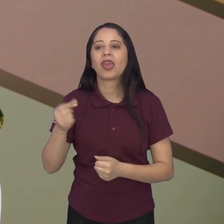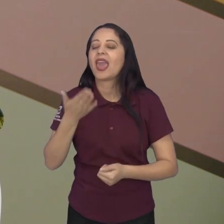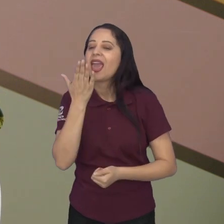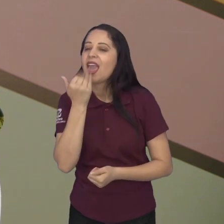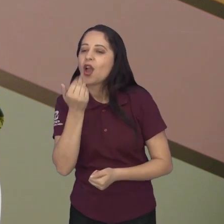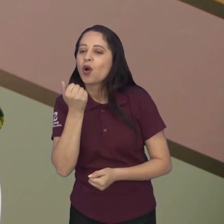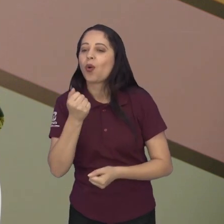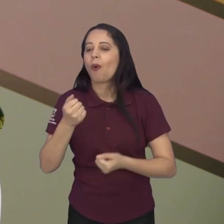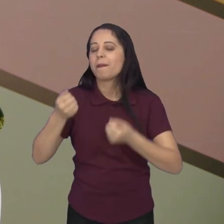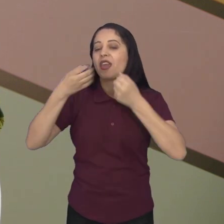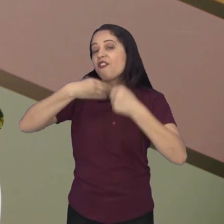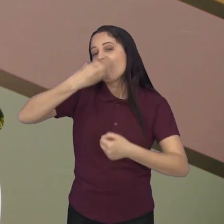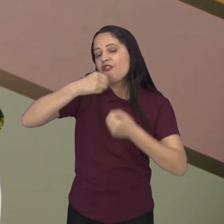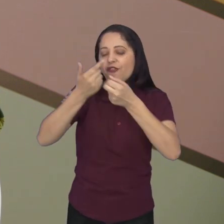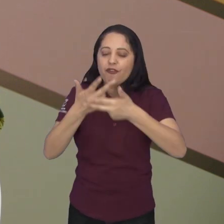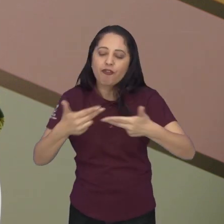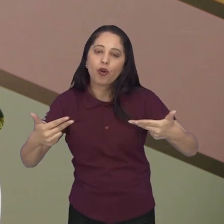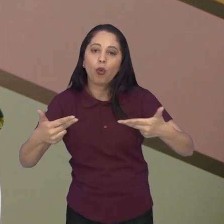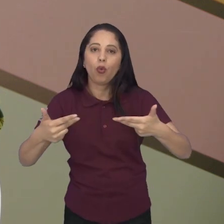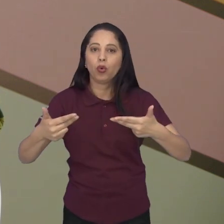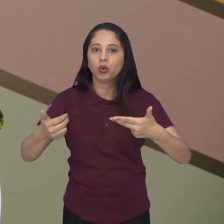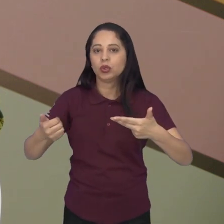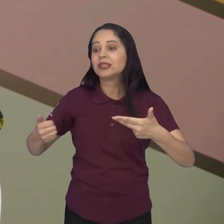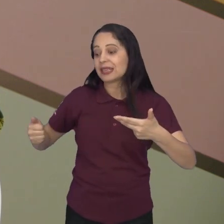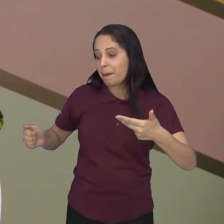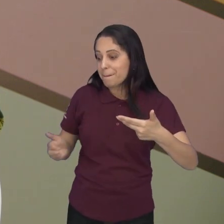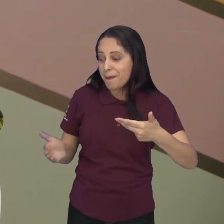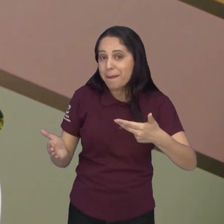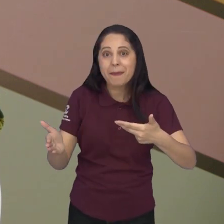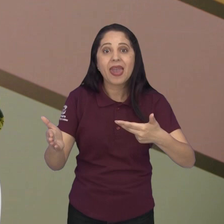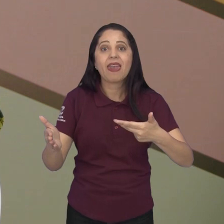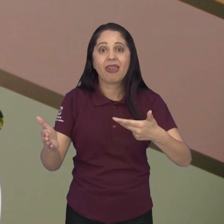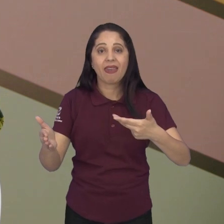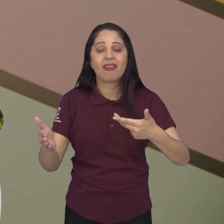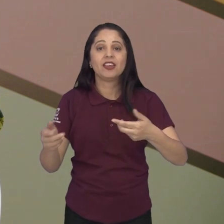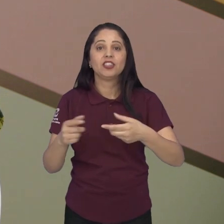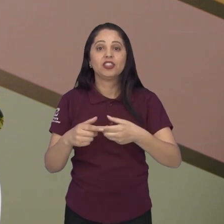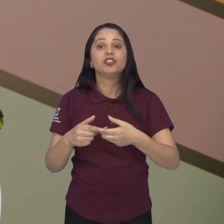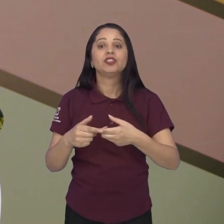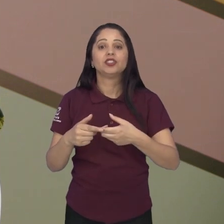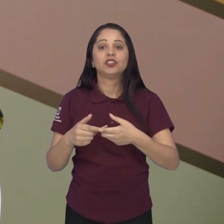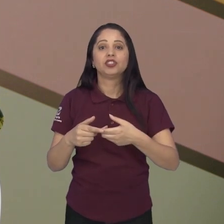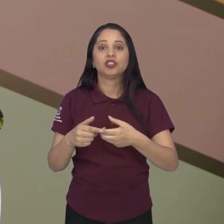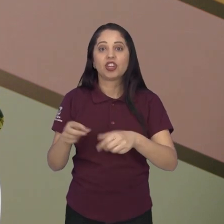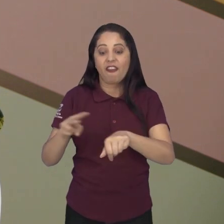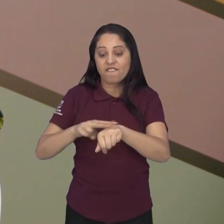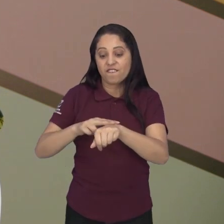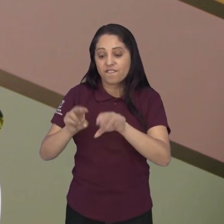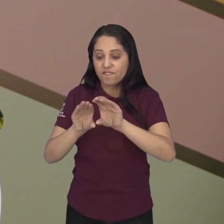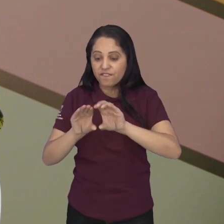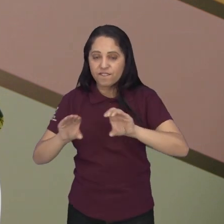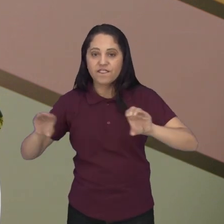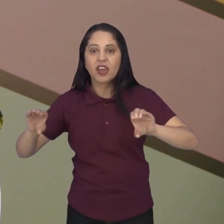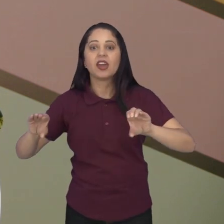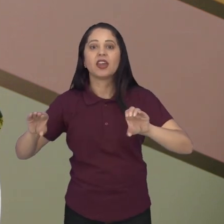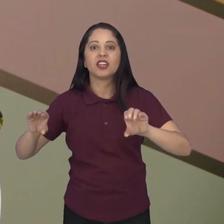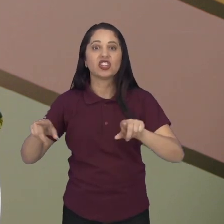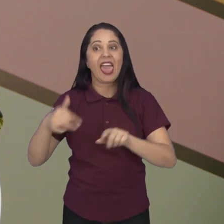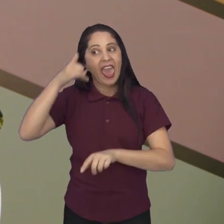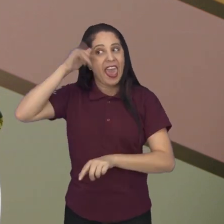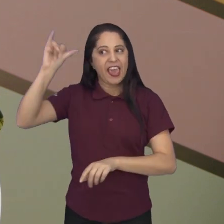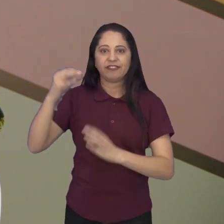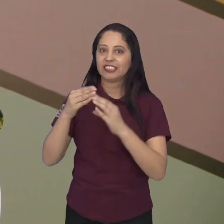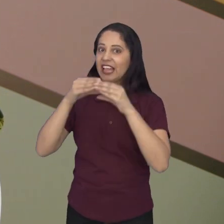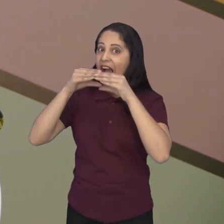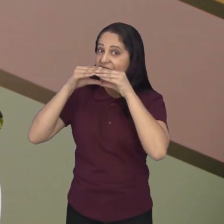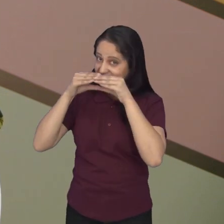dieta do Mediterrâneo, né? Que é uma dieta que é rica em frutos do mar, é uma dieta, né, que usa bastante leguminosa, que evita aqueles